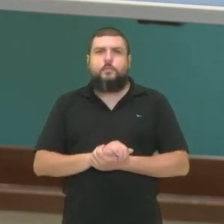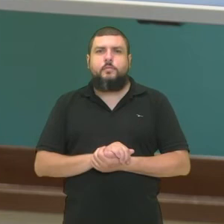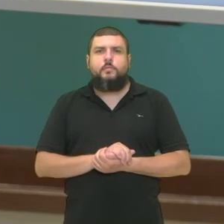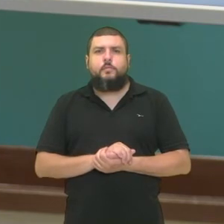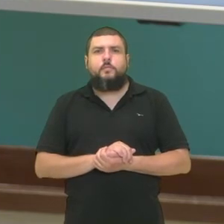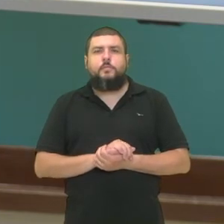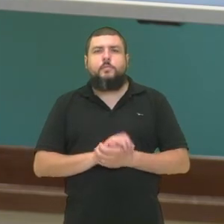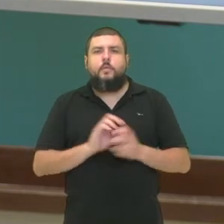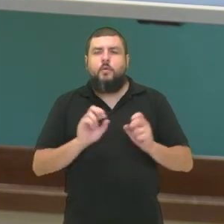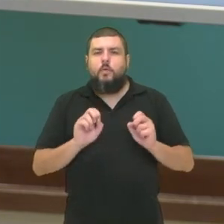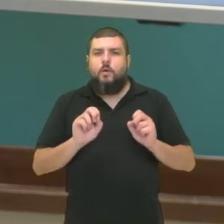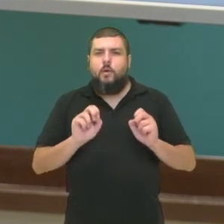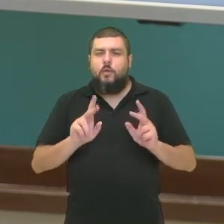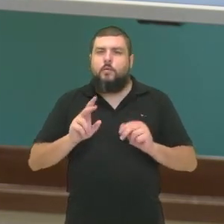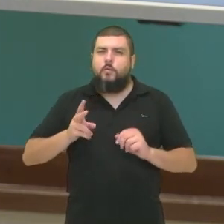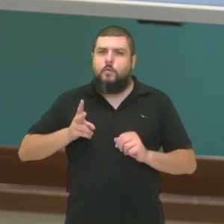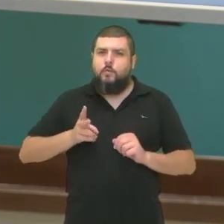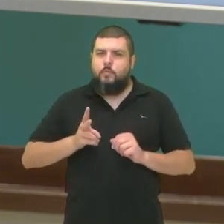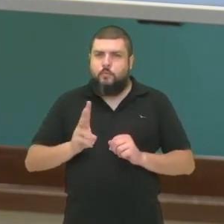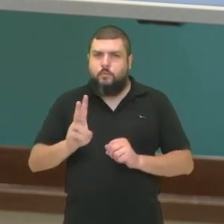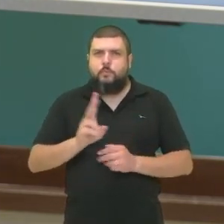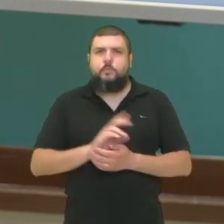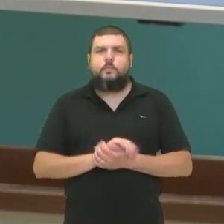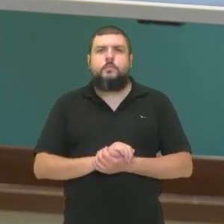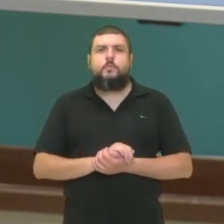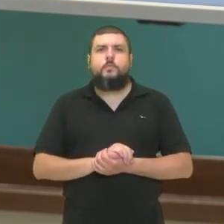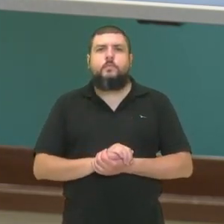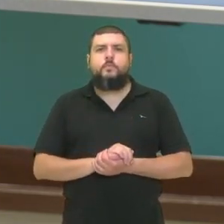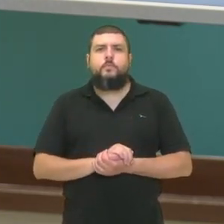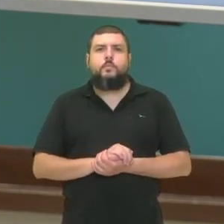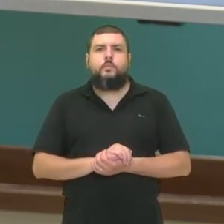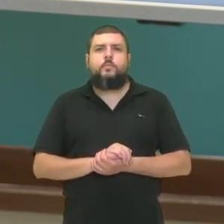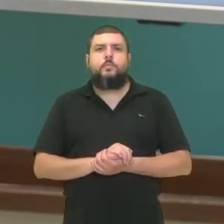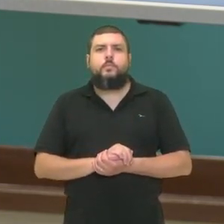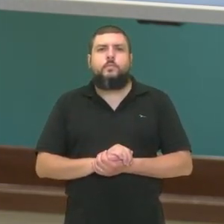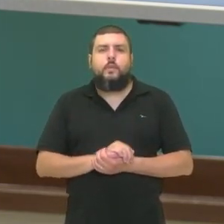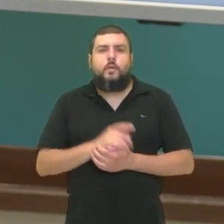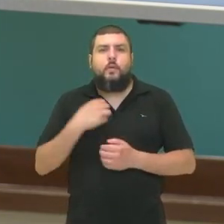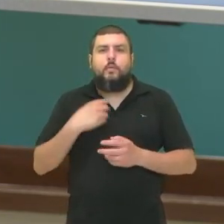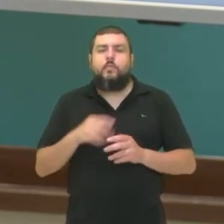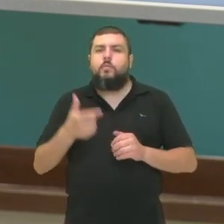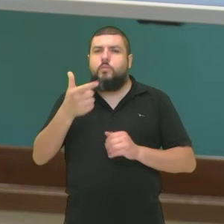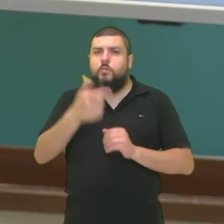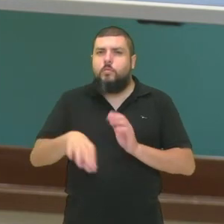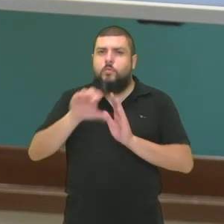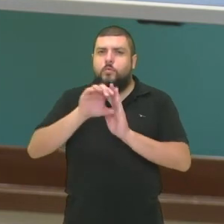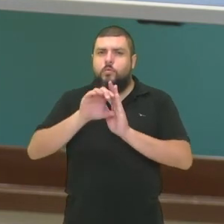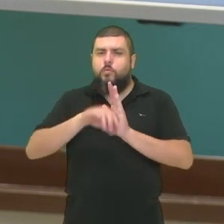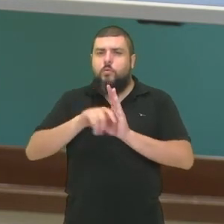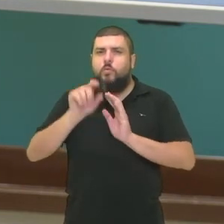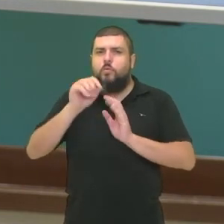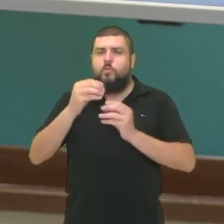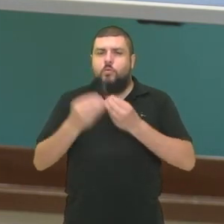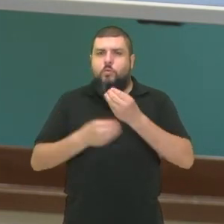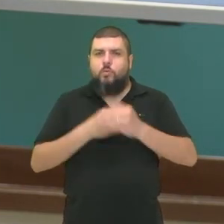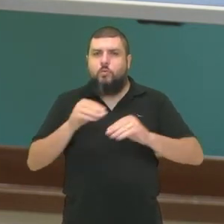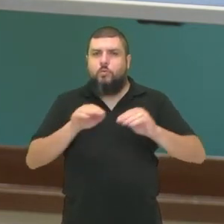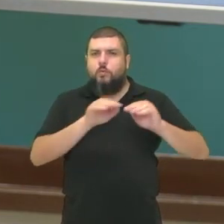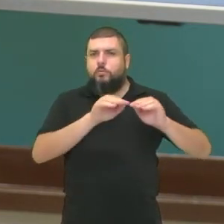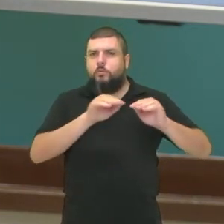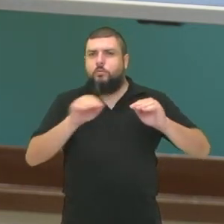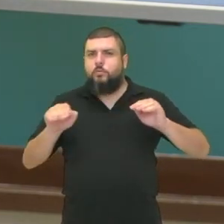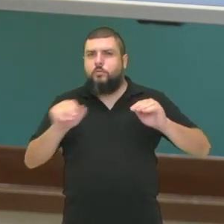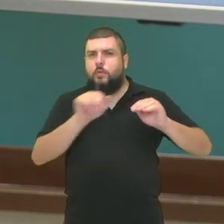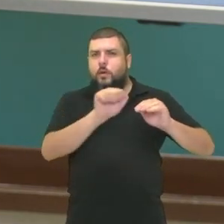vamos à frente aqui para mais um conceito envolvendo exatamente a condição de alinhamento de três